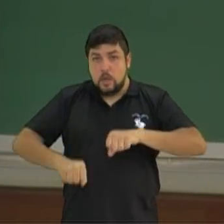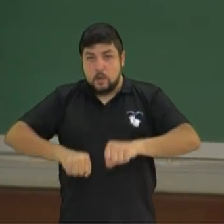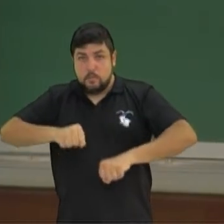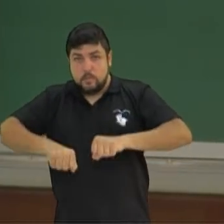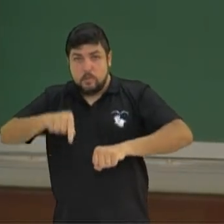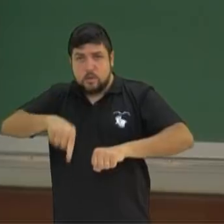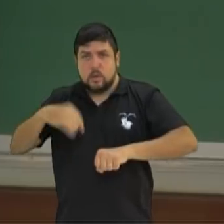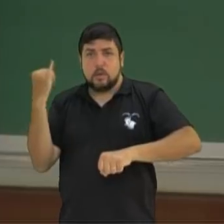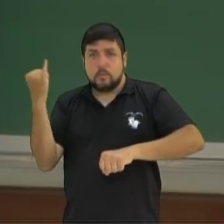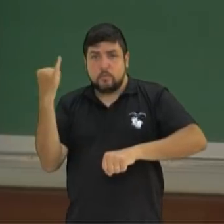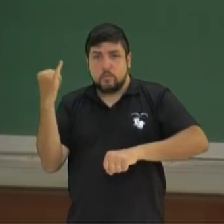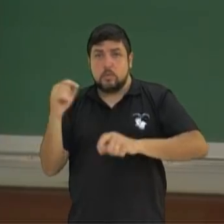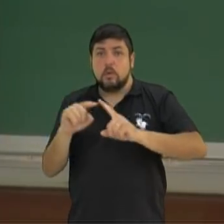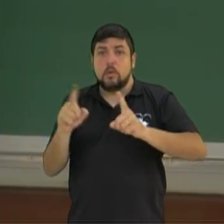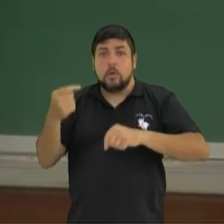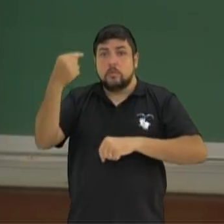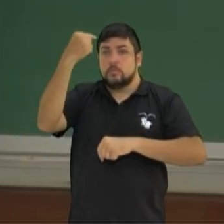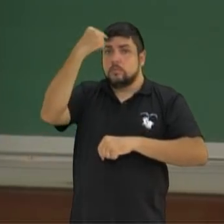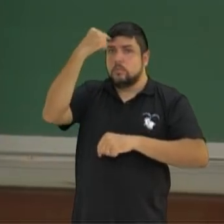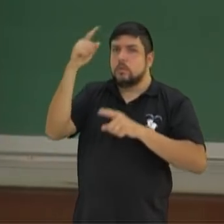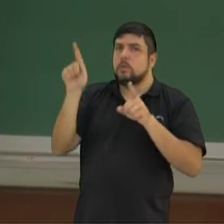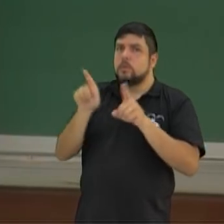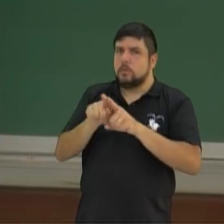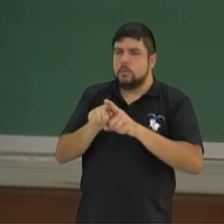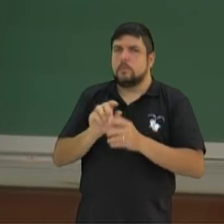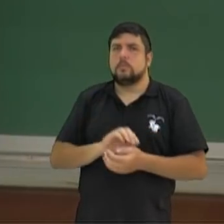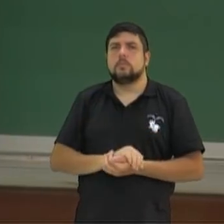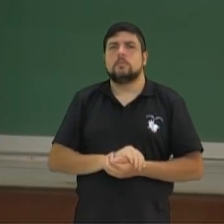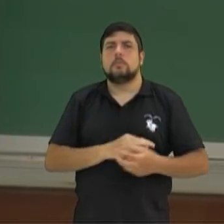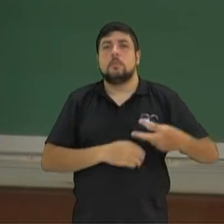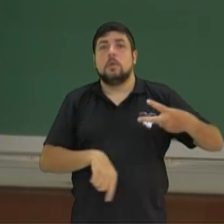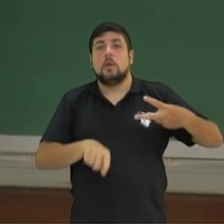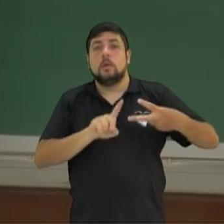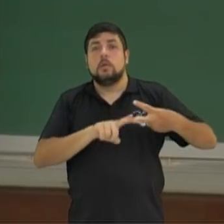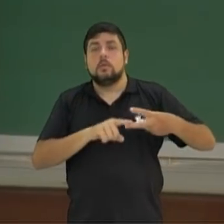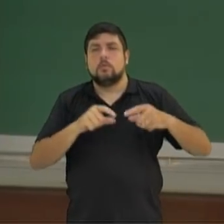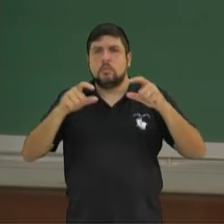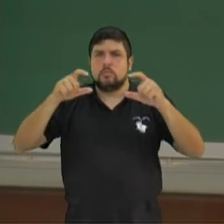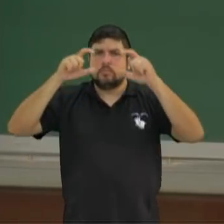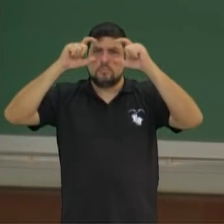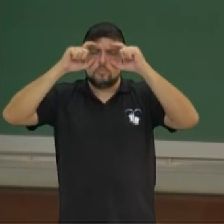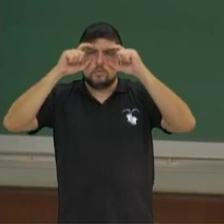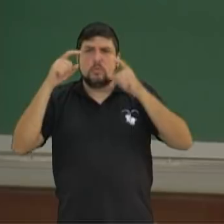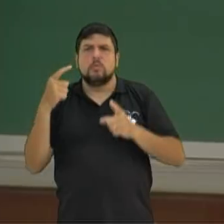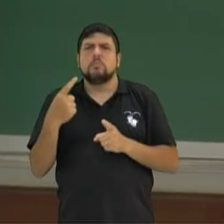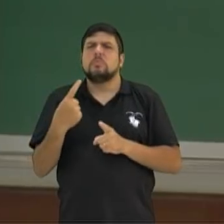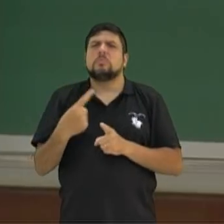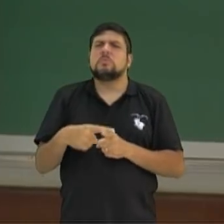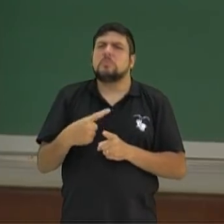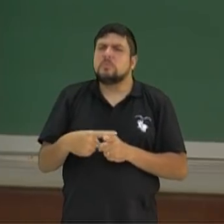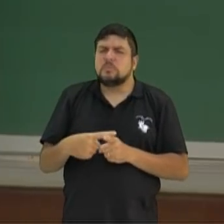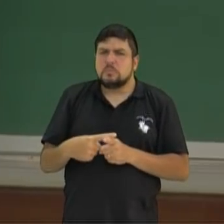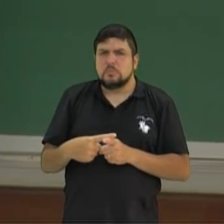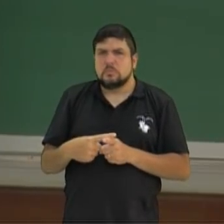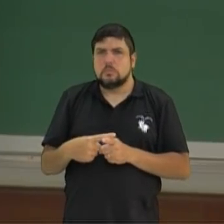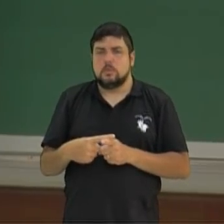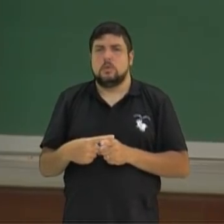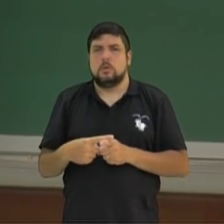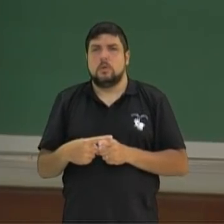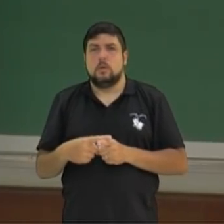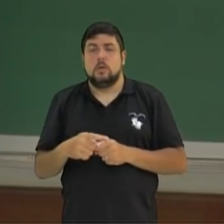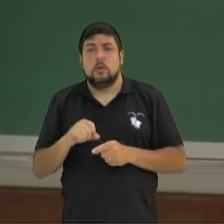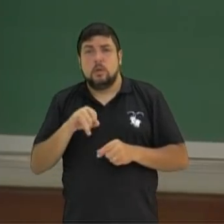é o capacete, tá? O óculos de proteção. Por que o óculos de proteção? Como estamos num